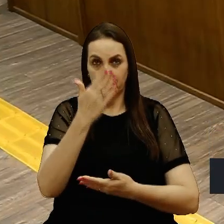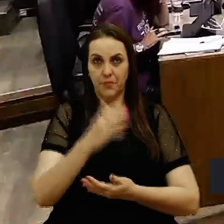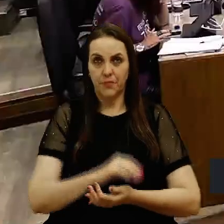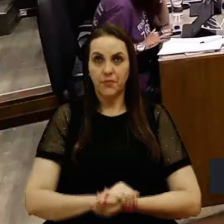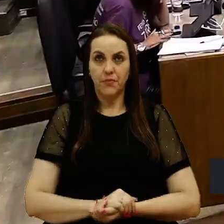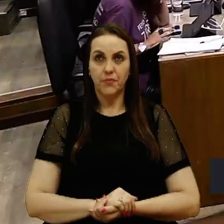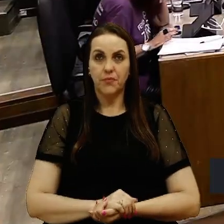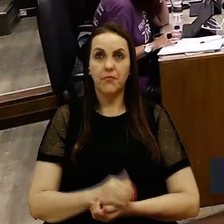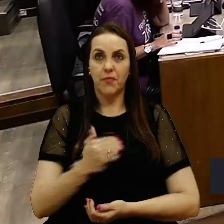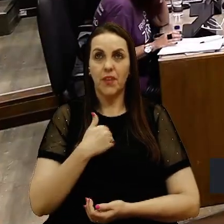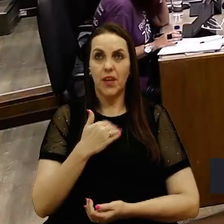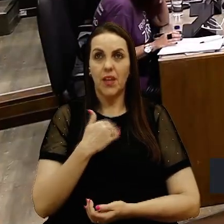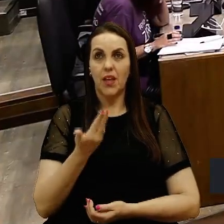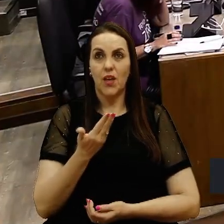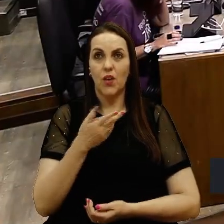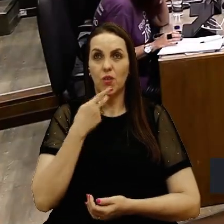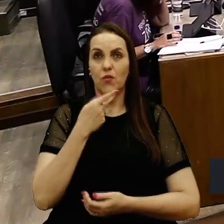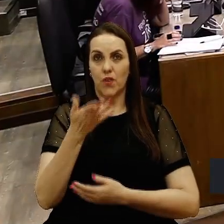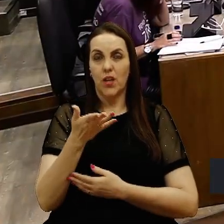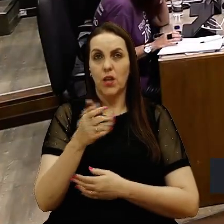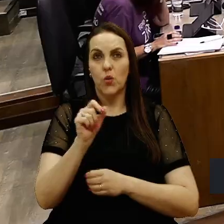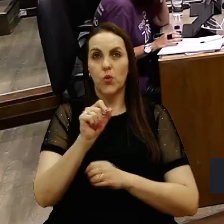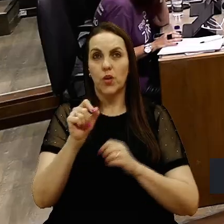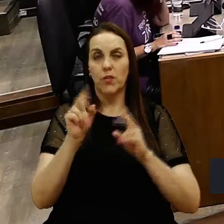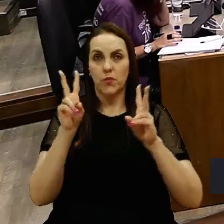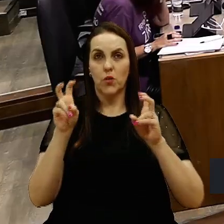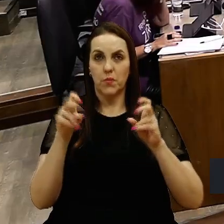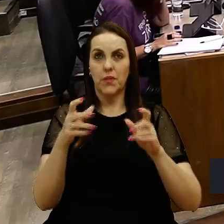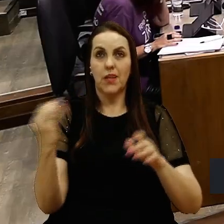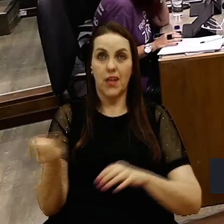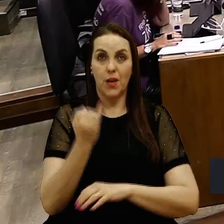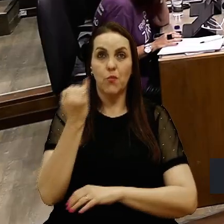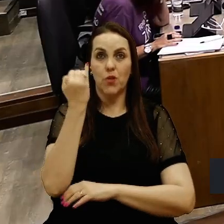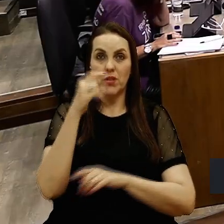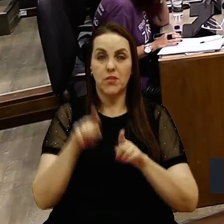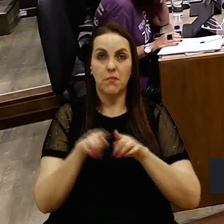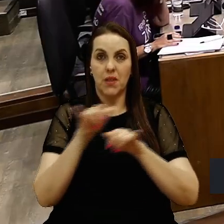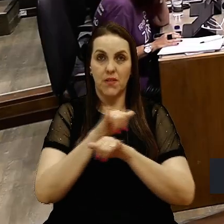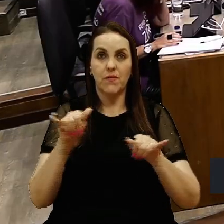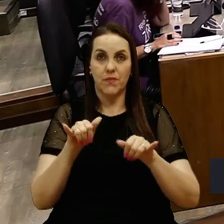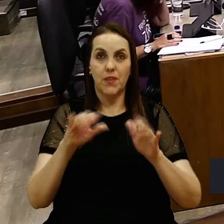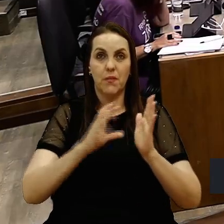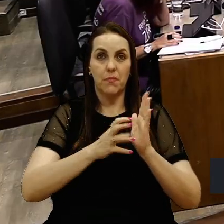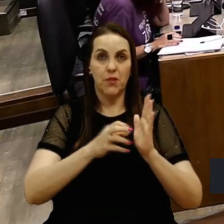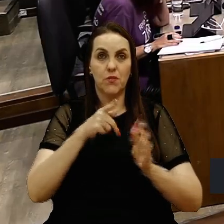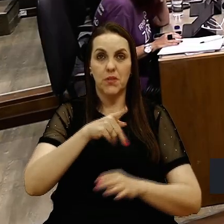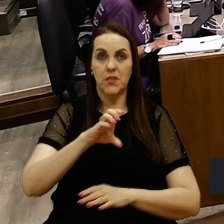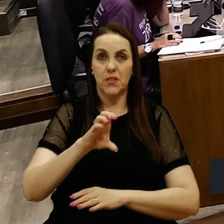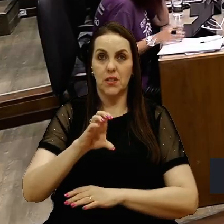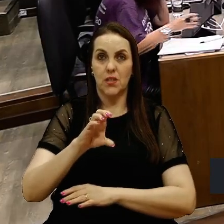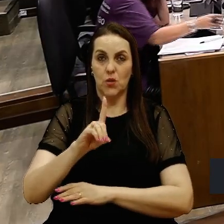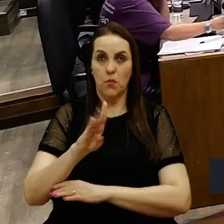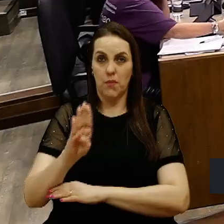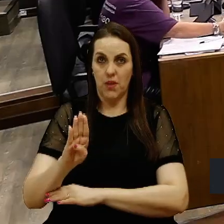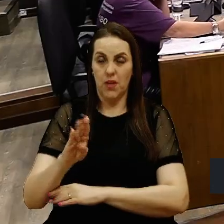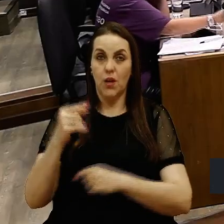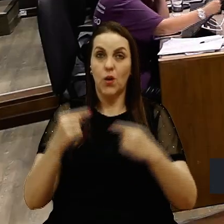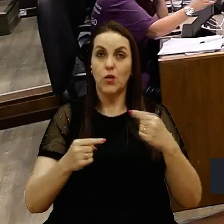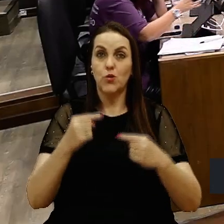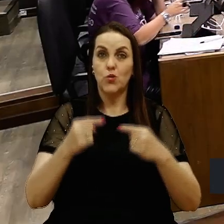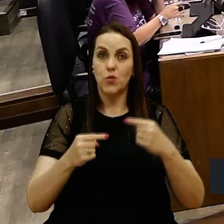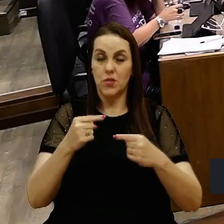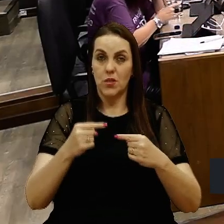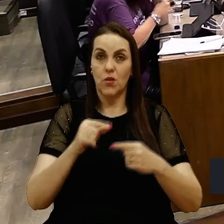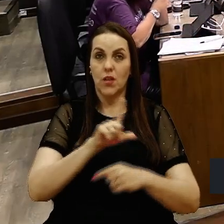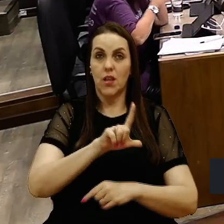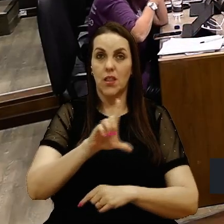Eu acabei não referindo o que a senhora comentou, e acho que é de suma importância informar que a bancada do PCdoB, quando a discussão da